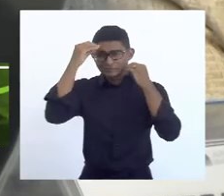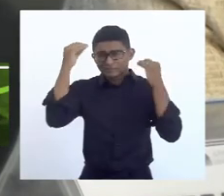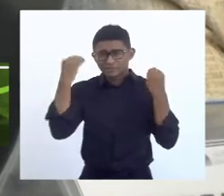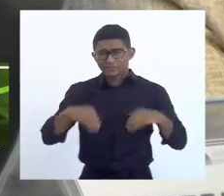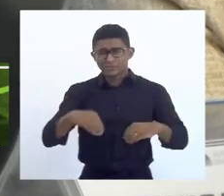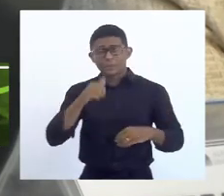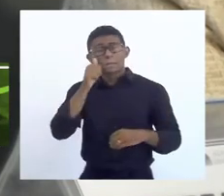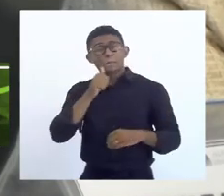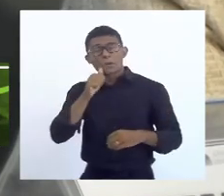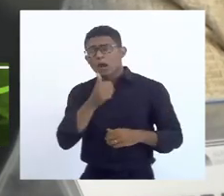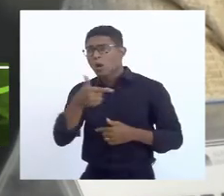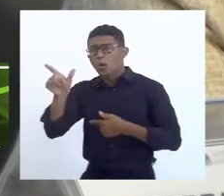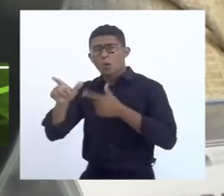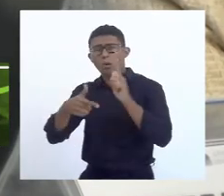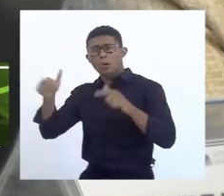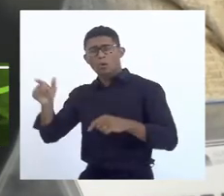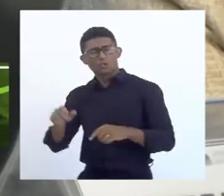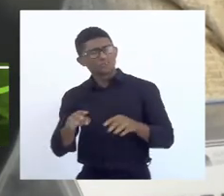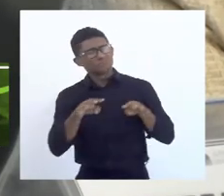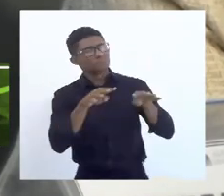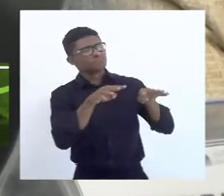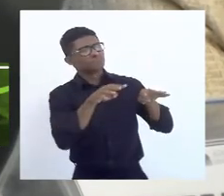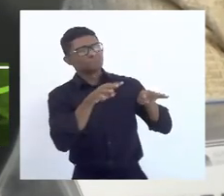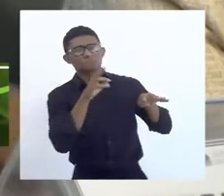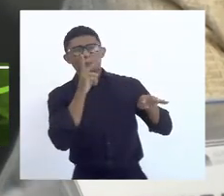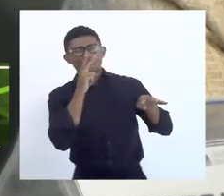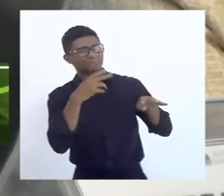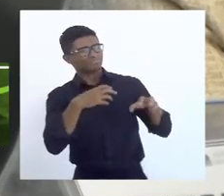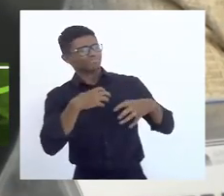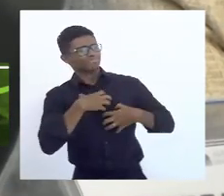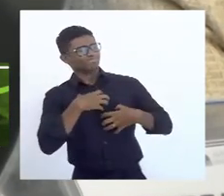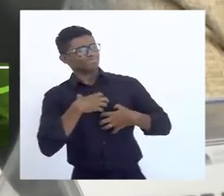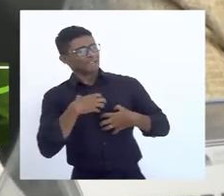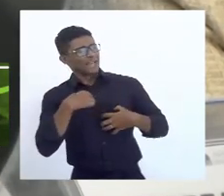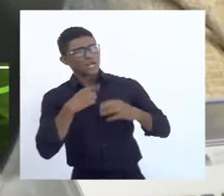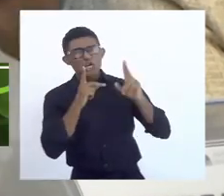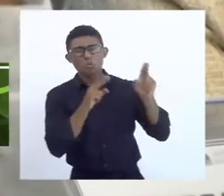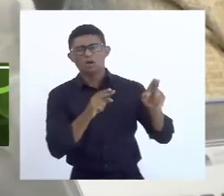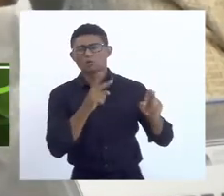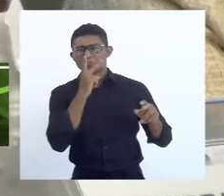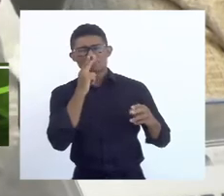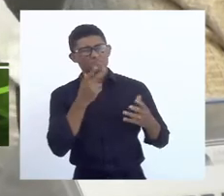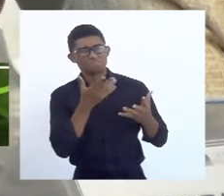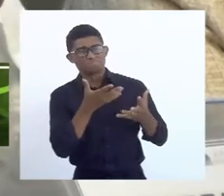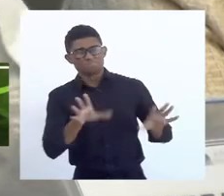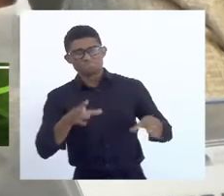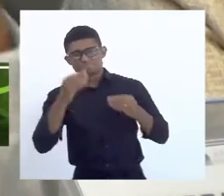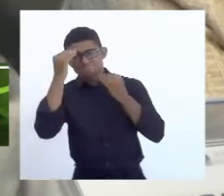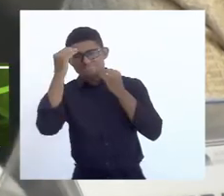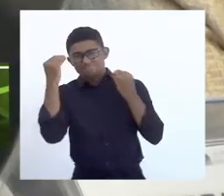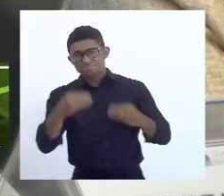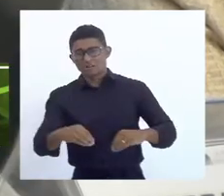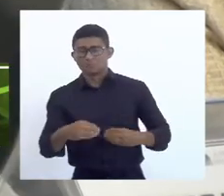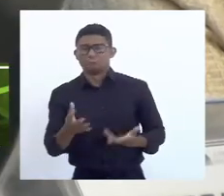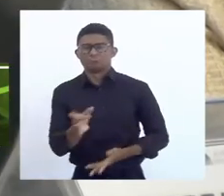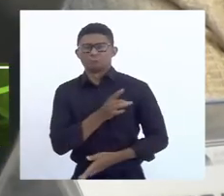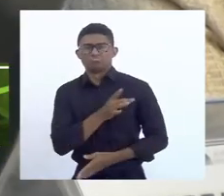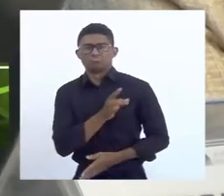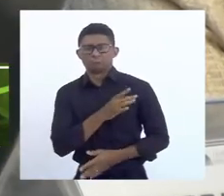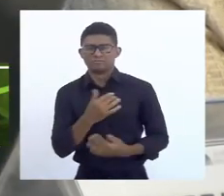outras meninas, as gerações futuras ali estarem. Nós estamos falando, então, de um problema antigo que hoje